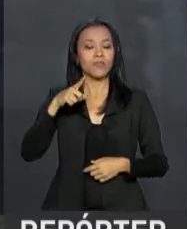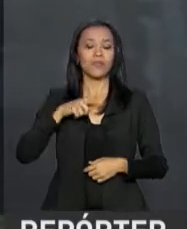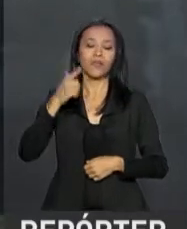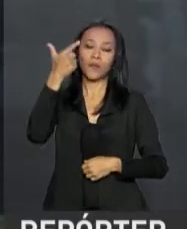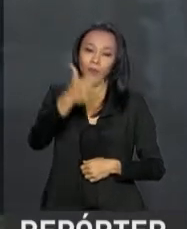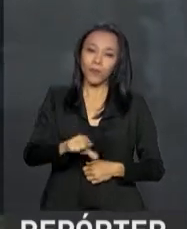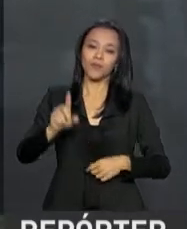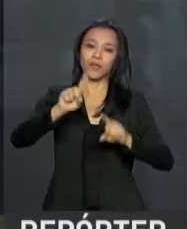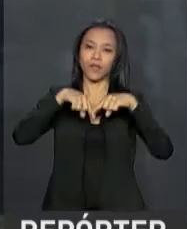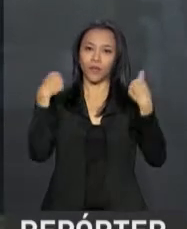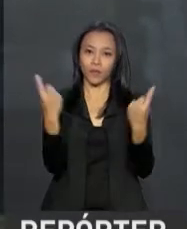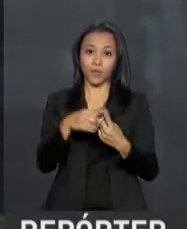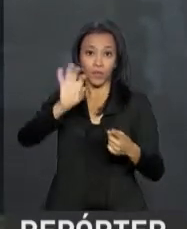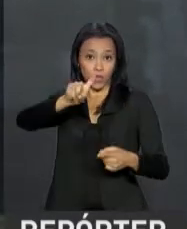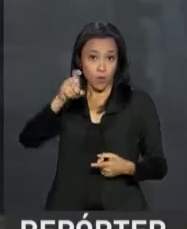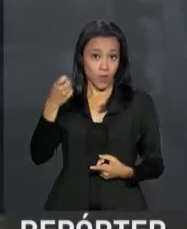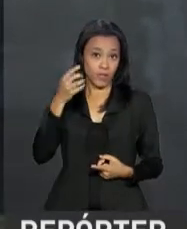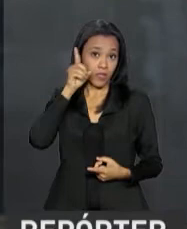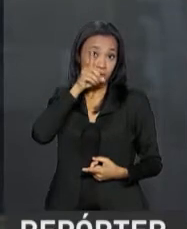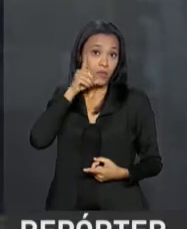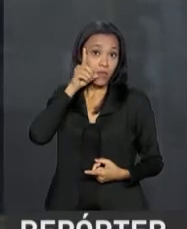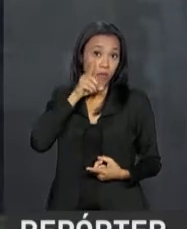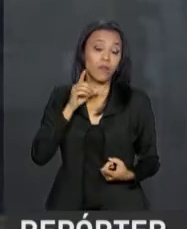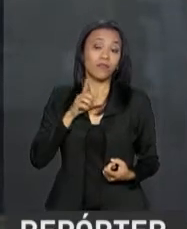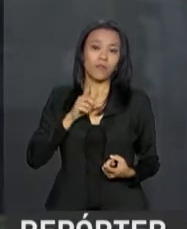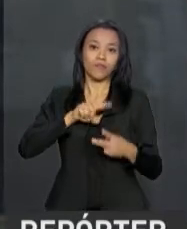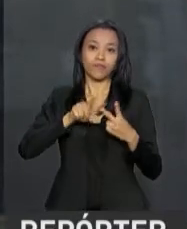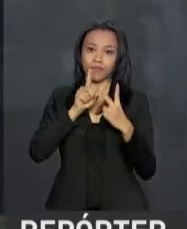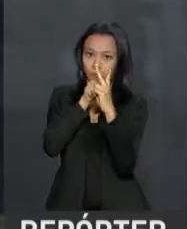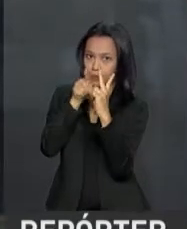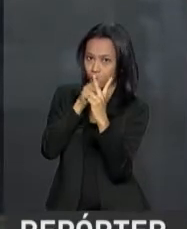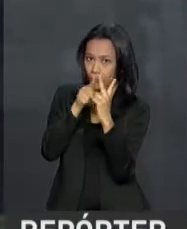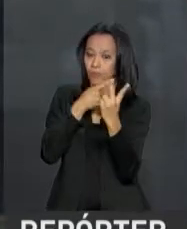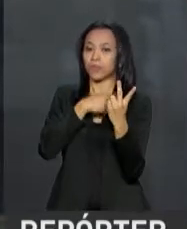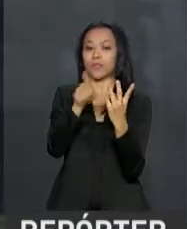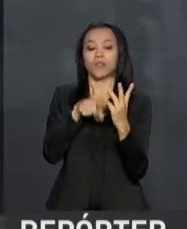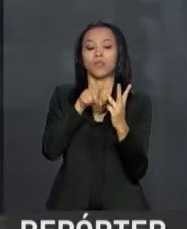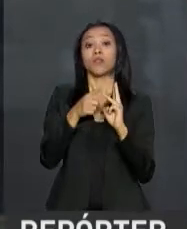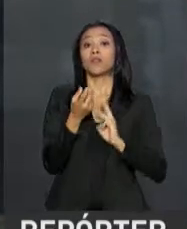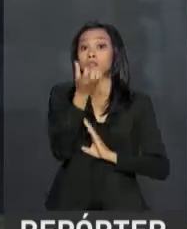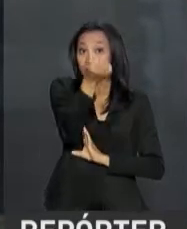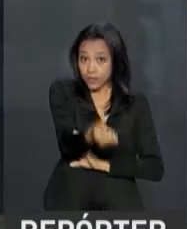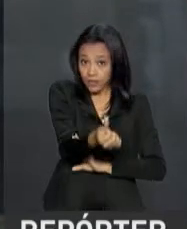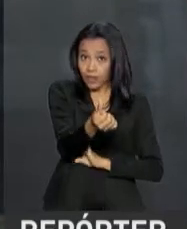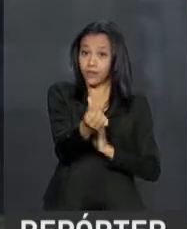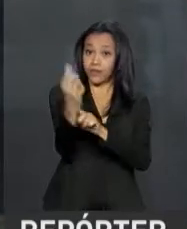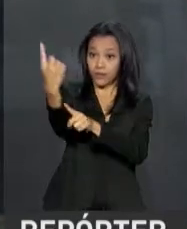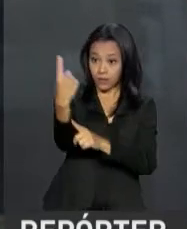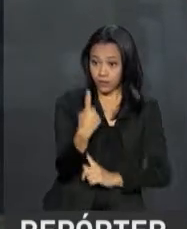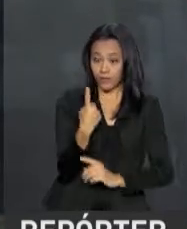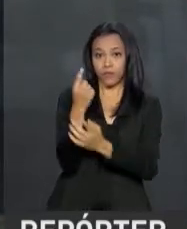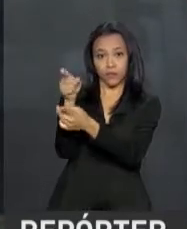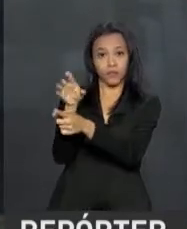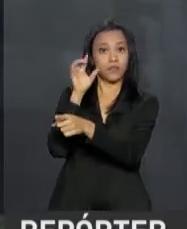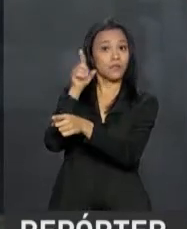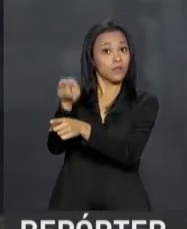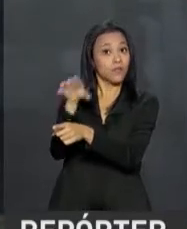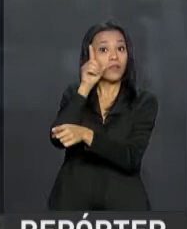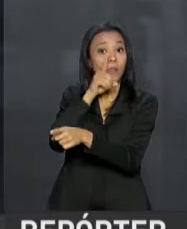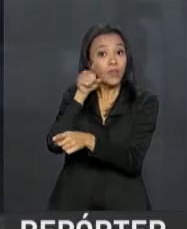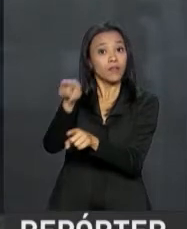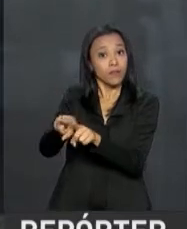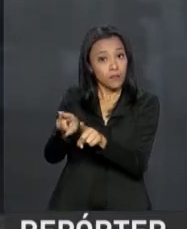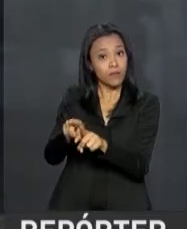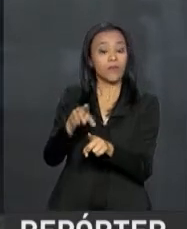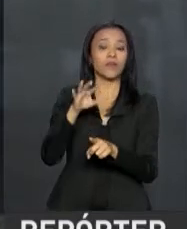eo ex deputado valdemar costa neto às 18 horas também recebe o deputado federal sarney filho e por fim às